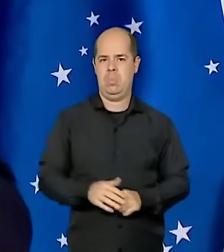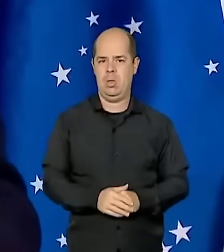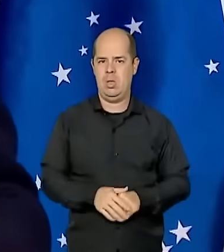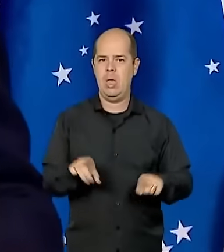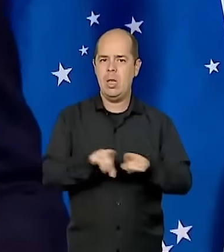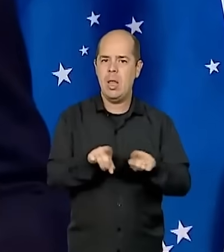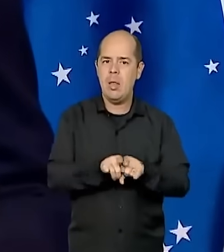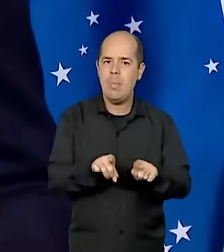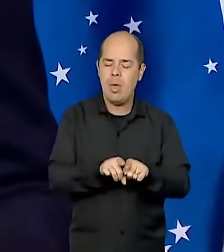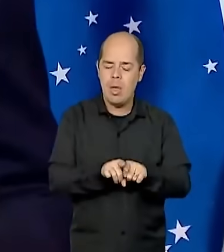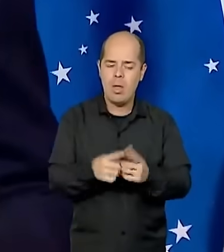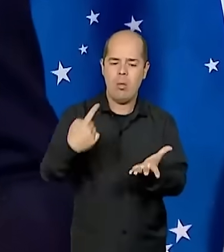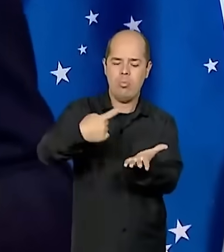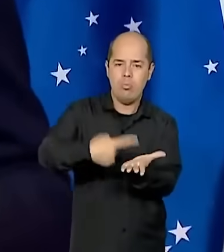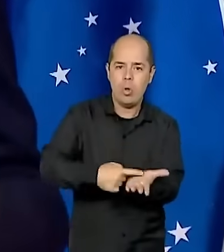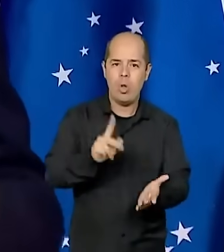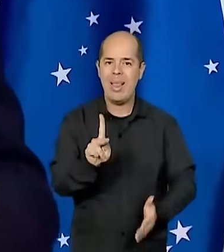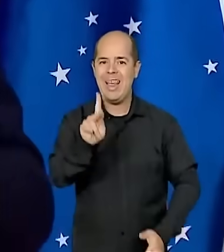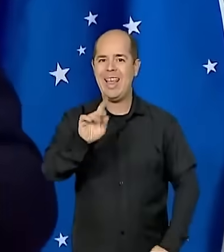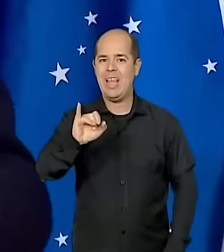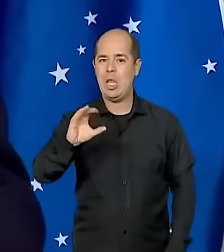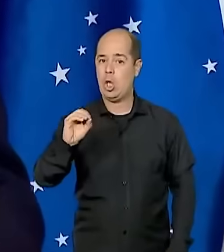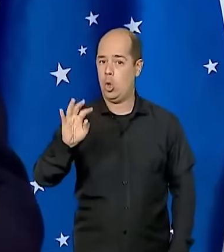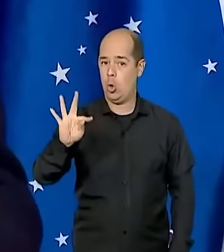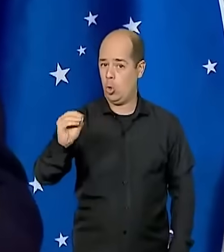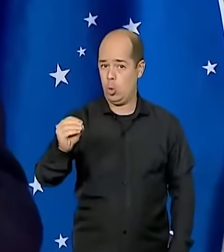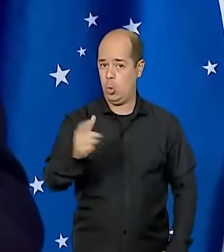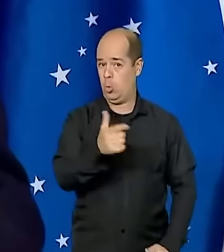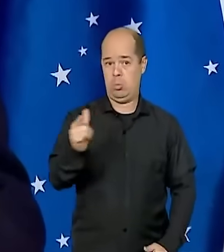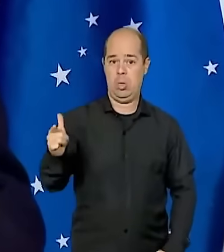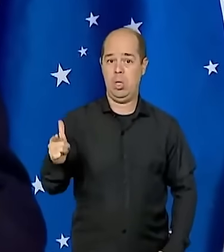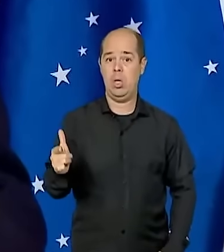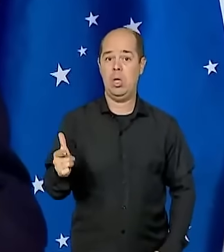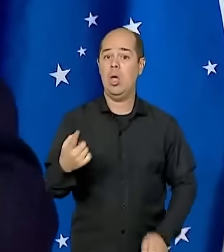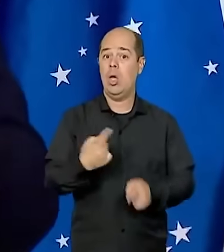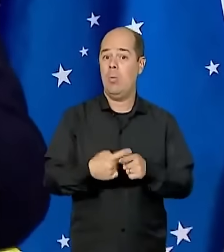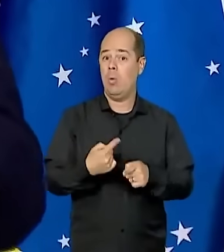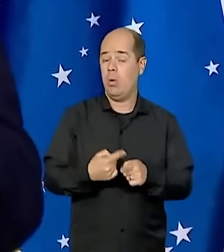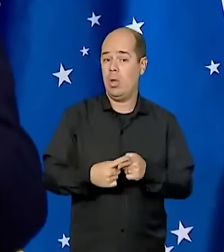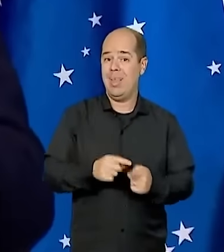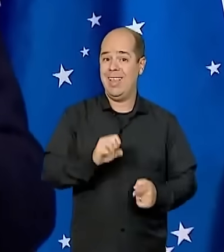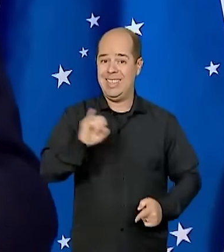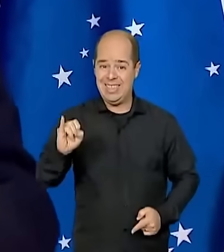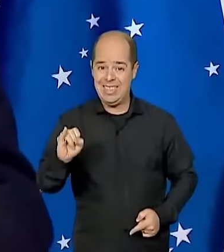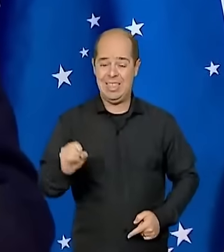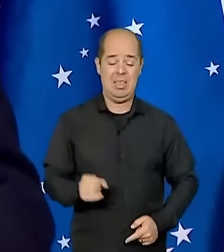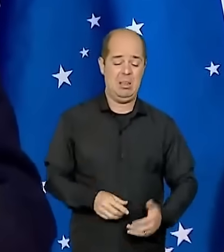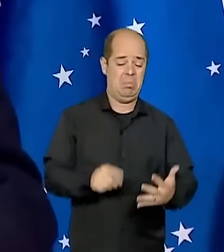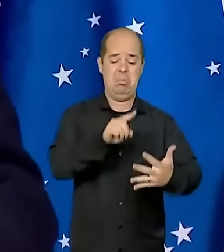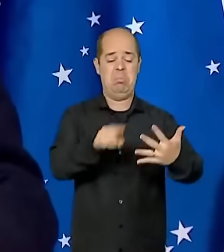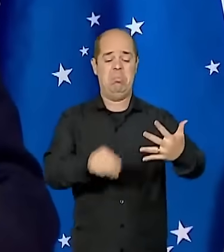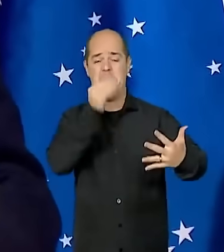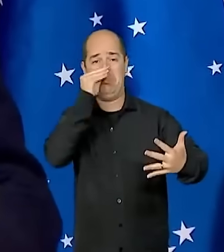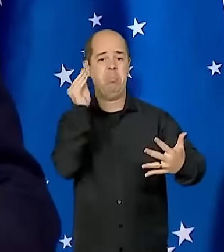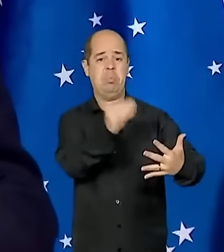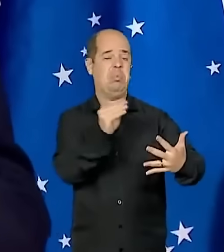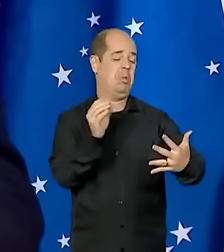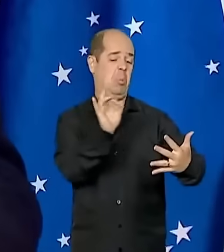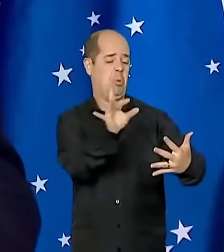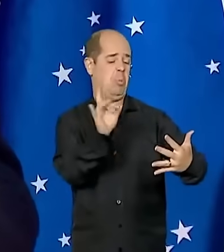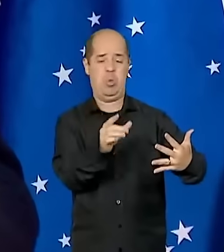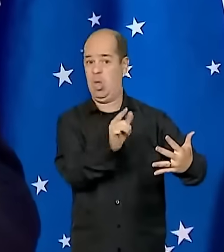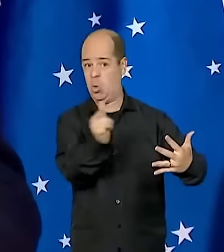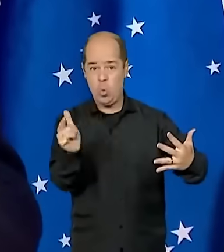assumidas, porque senão nós estamos brincando de enganar o planeta Terra. E o planeta Terra está nos dizendo, não